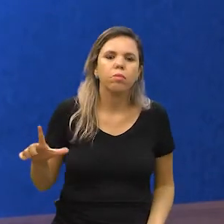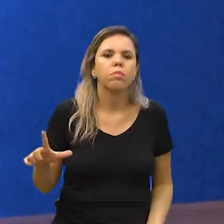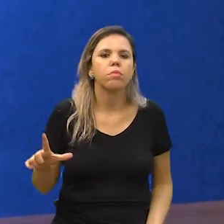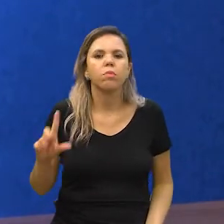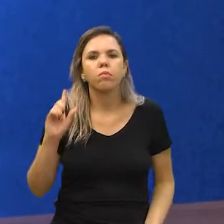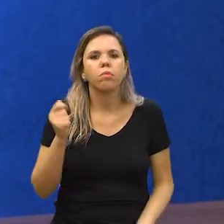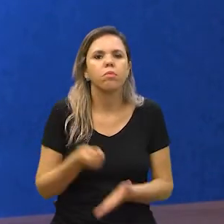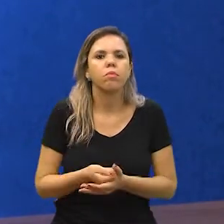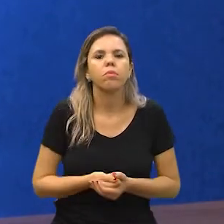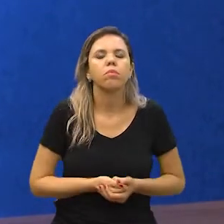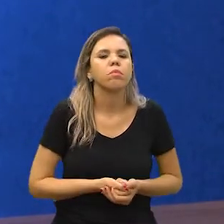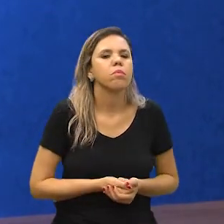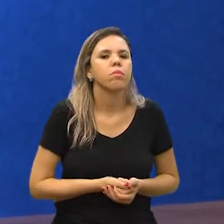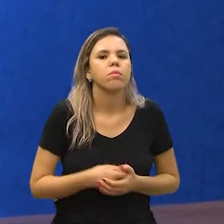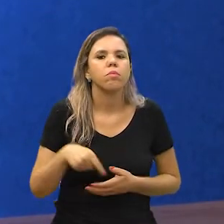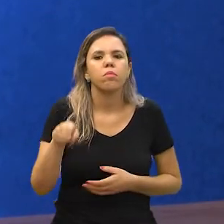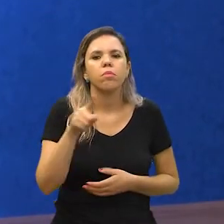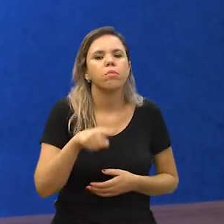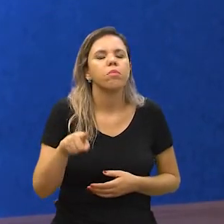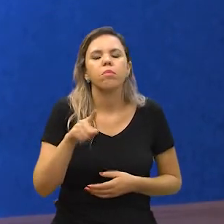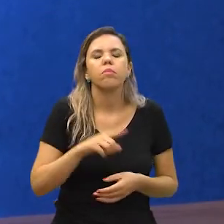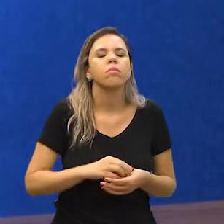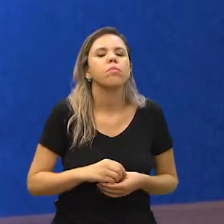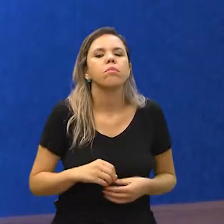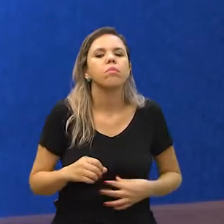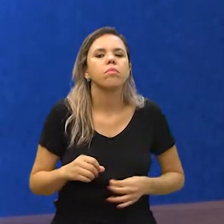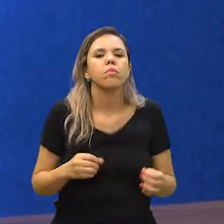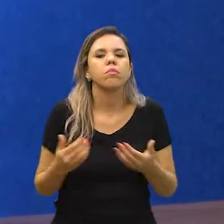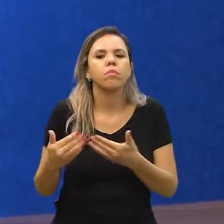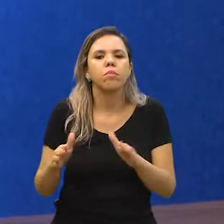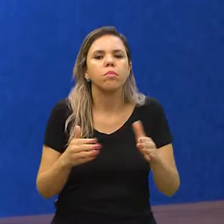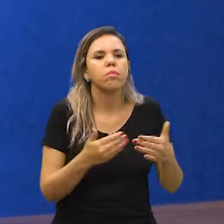como foi essa decisão para que vocês, então,